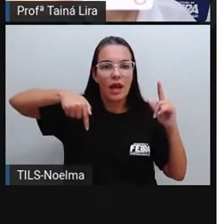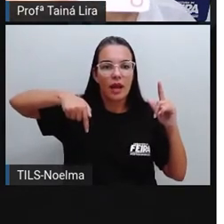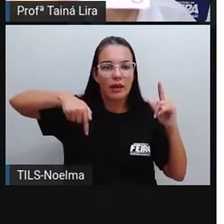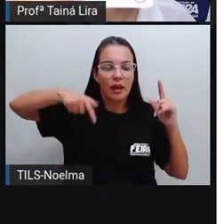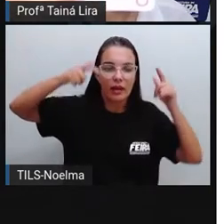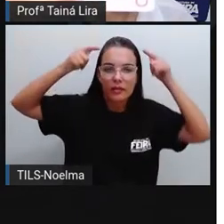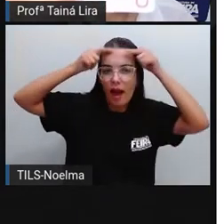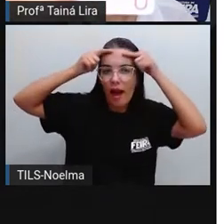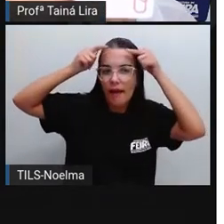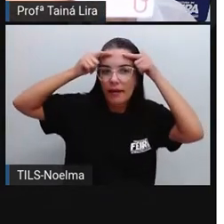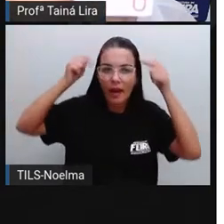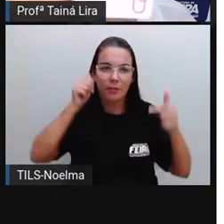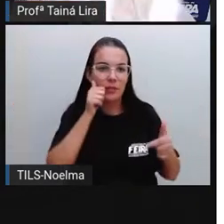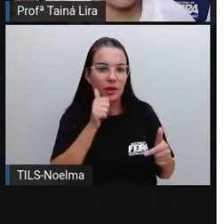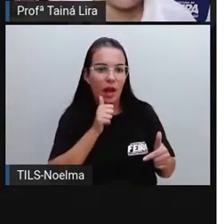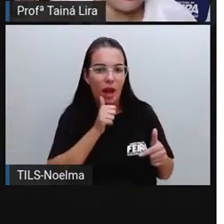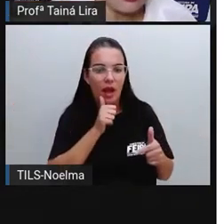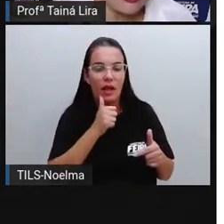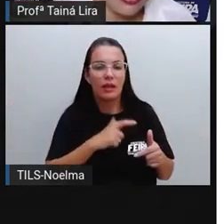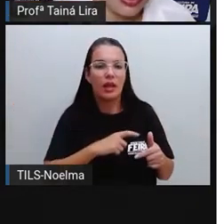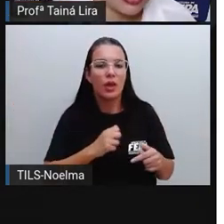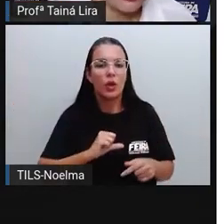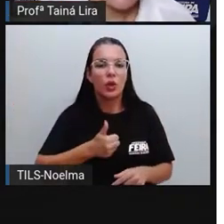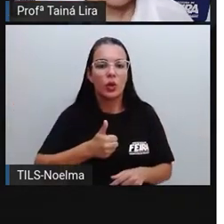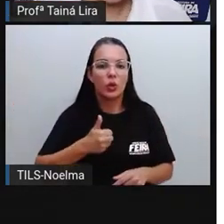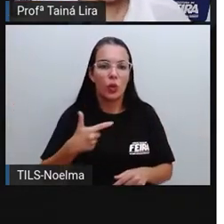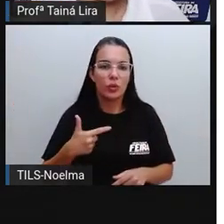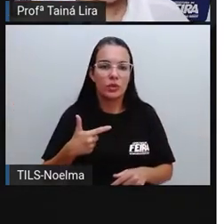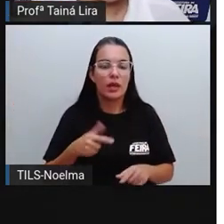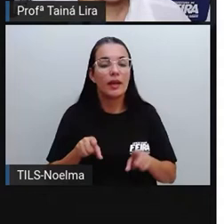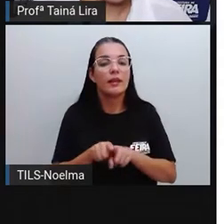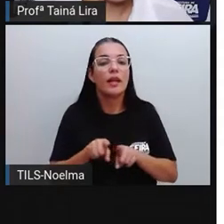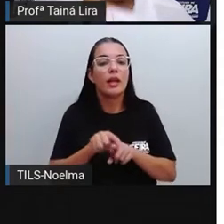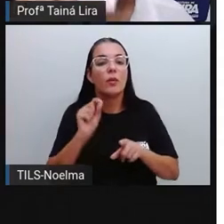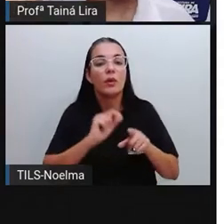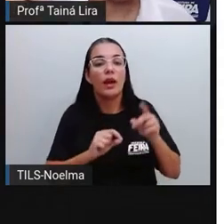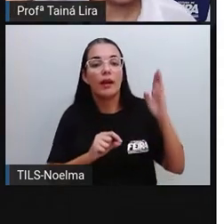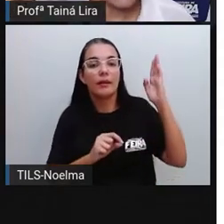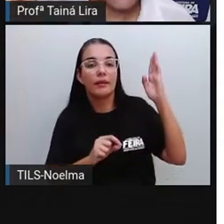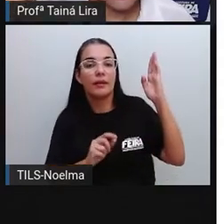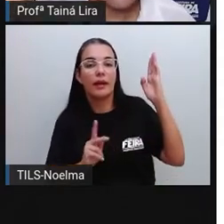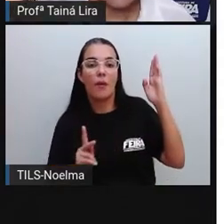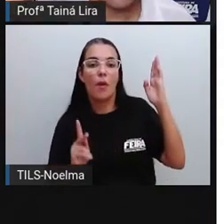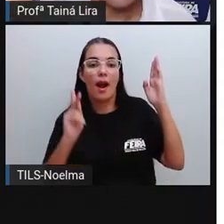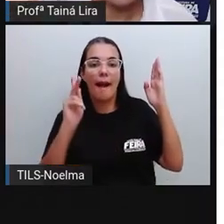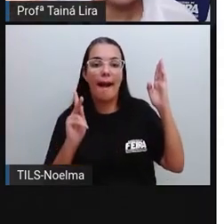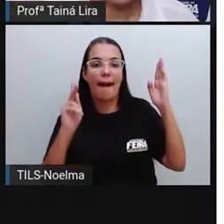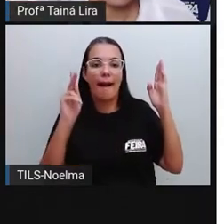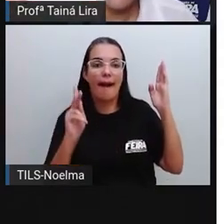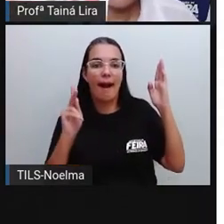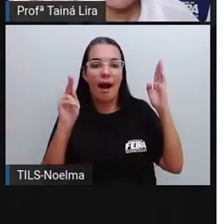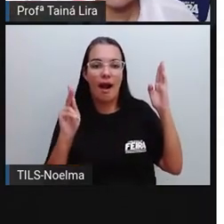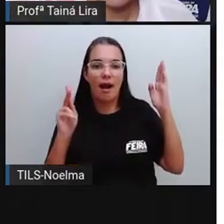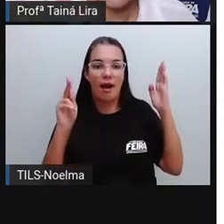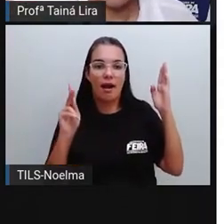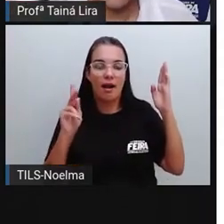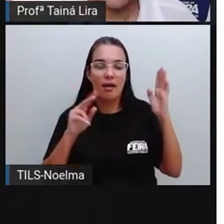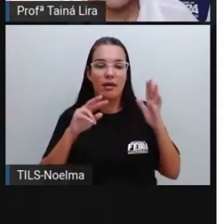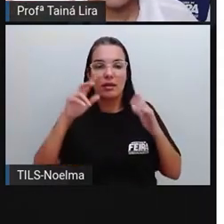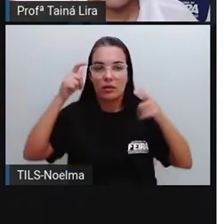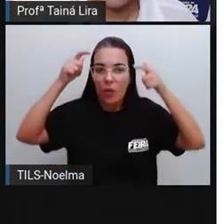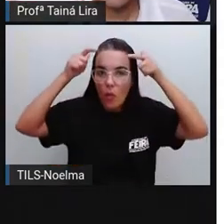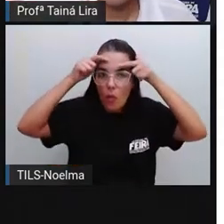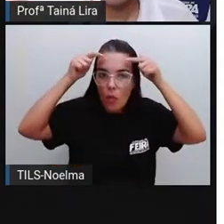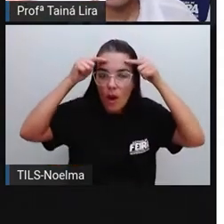carta da rainha, que vale 12. E a carta do rei, tá? Que é representado